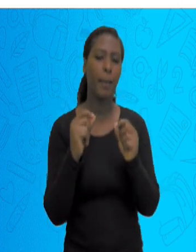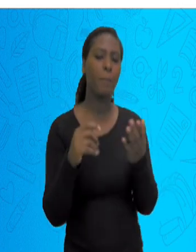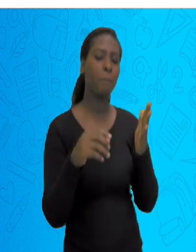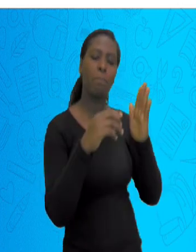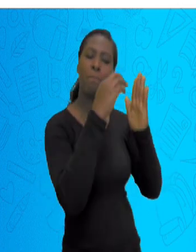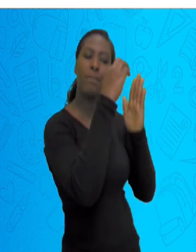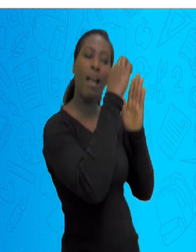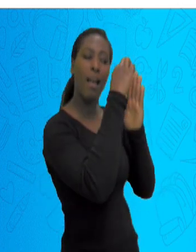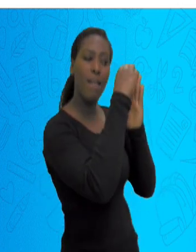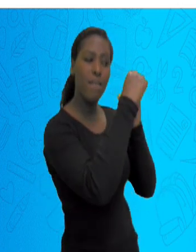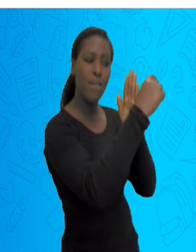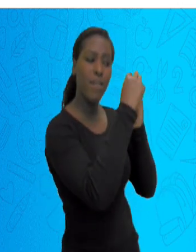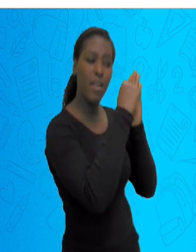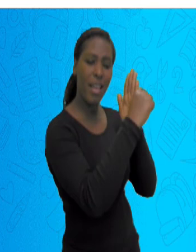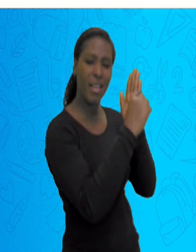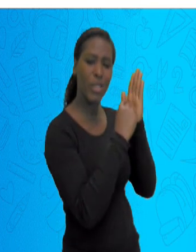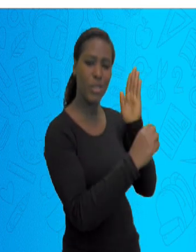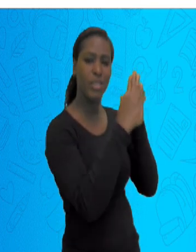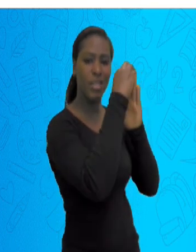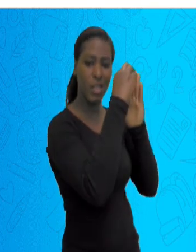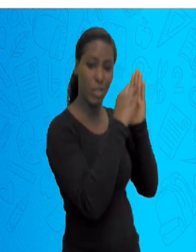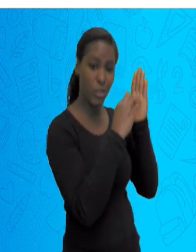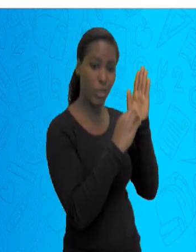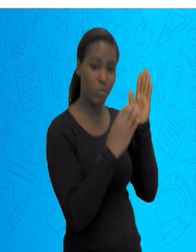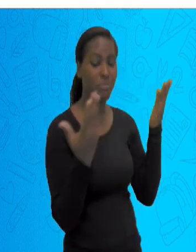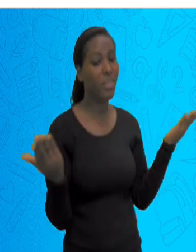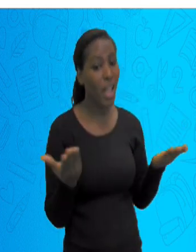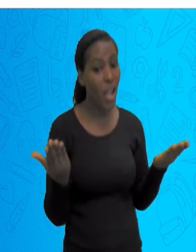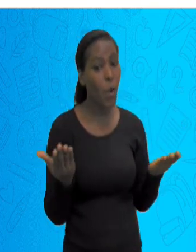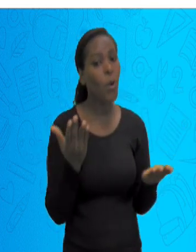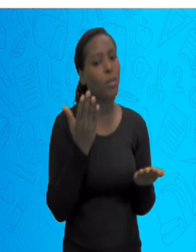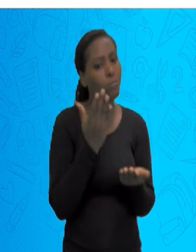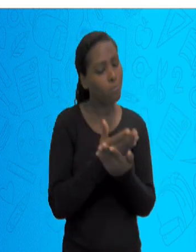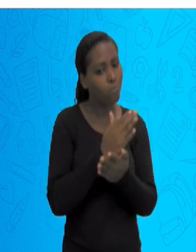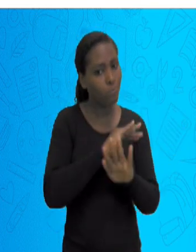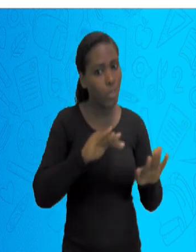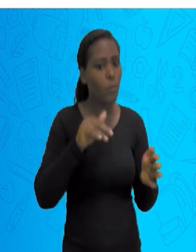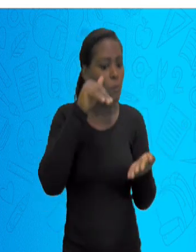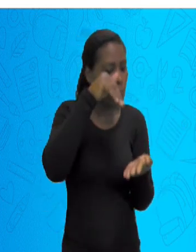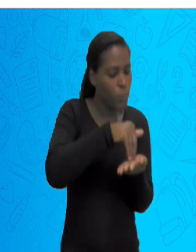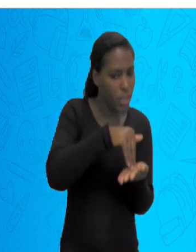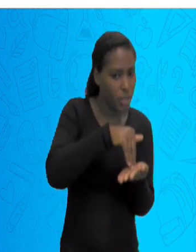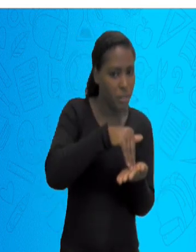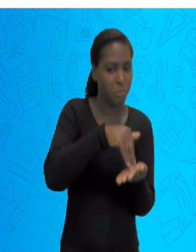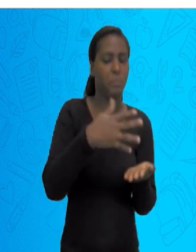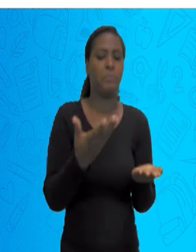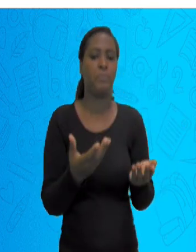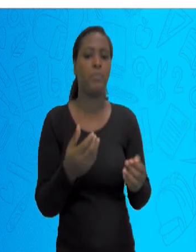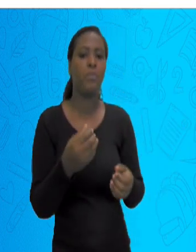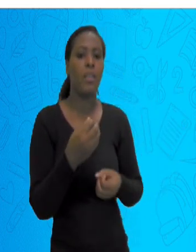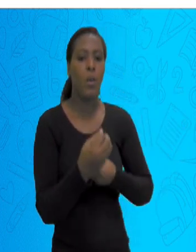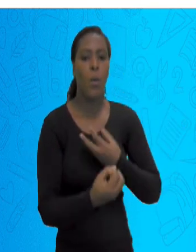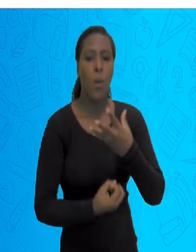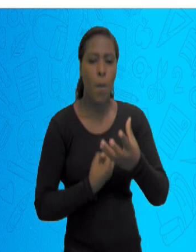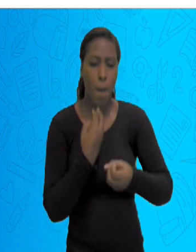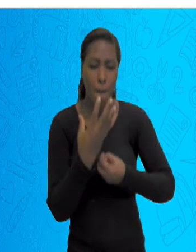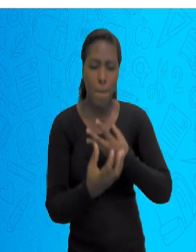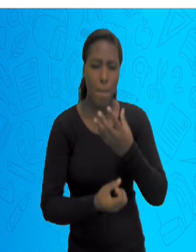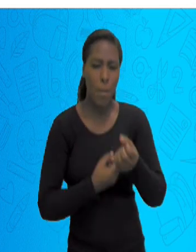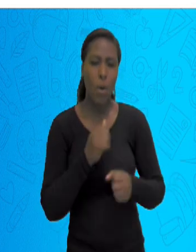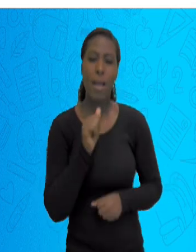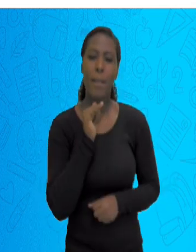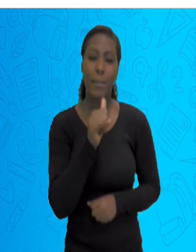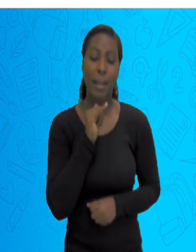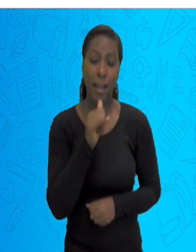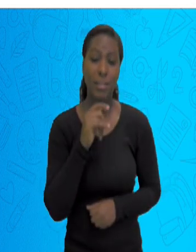de finalizarmos. Bem, poema narrativo tem os versos e também é